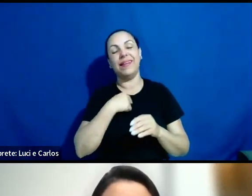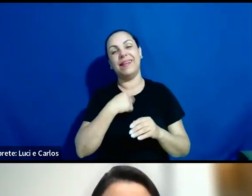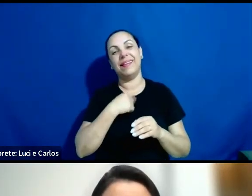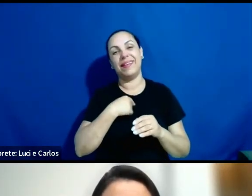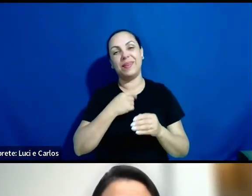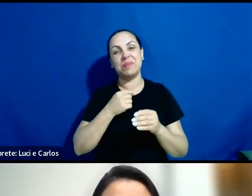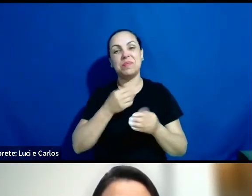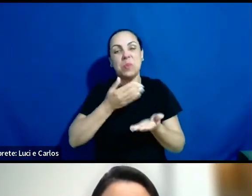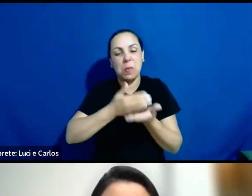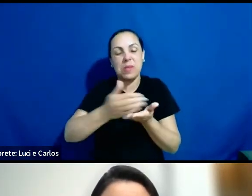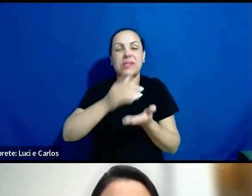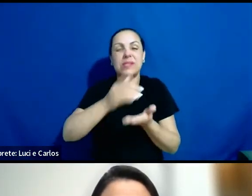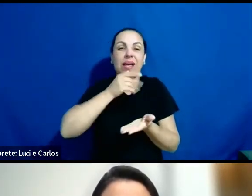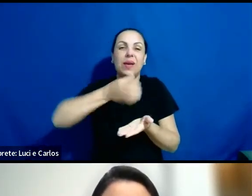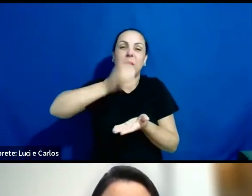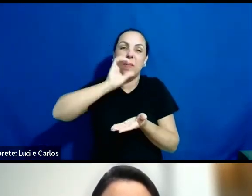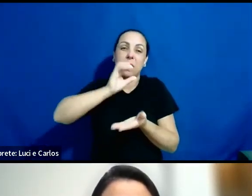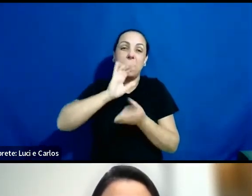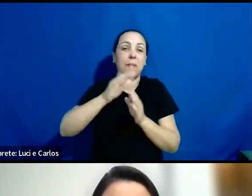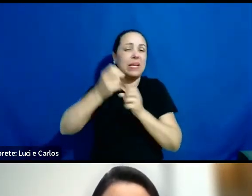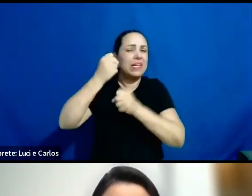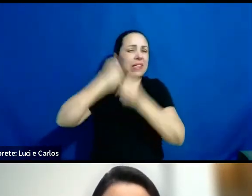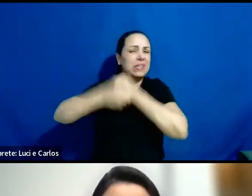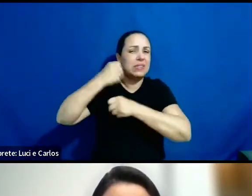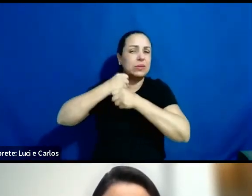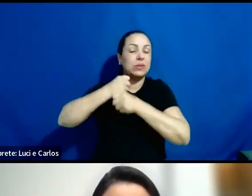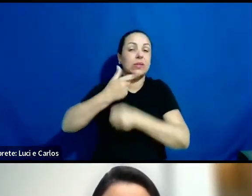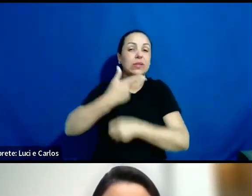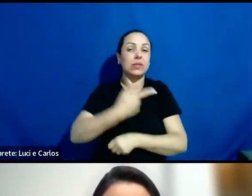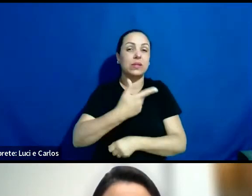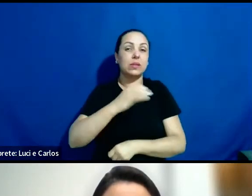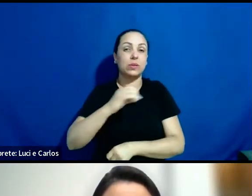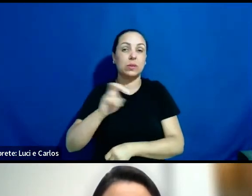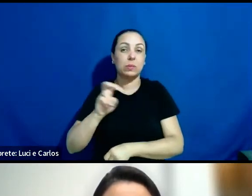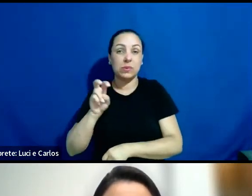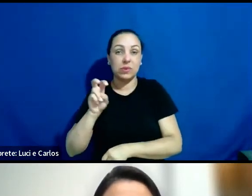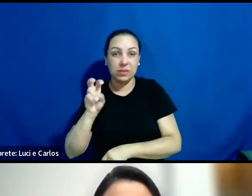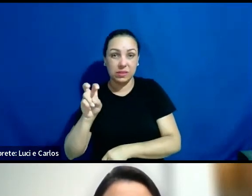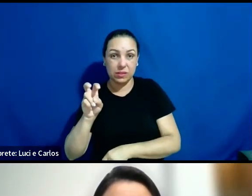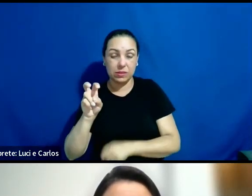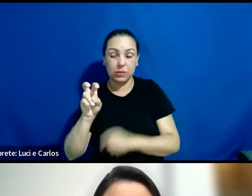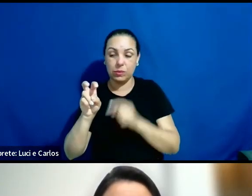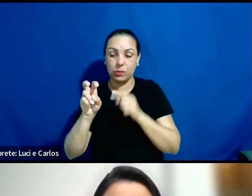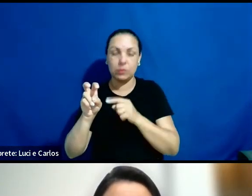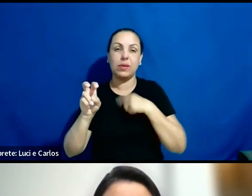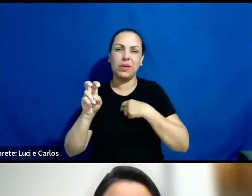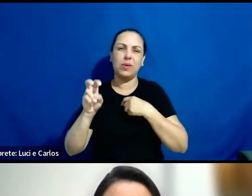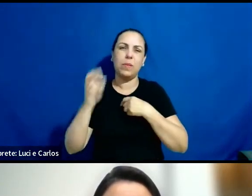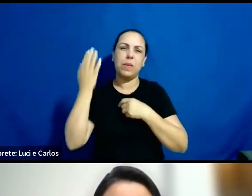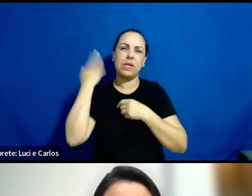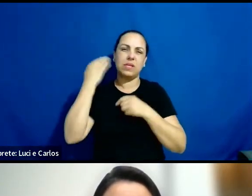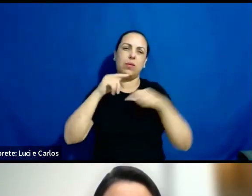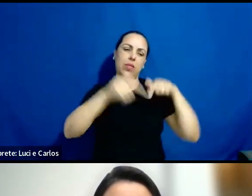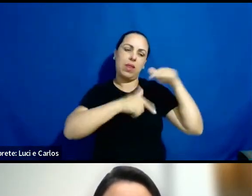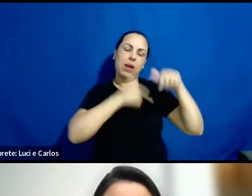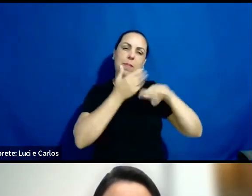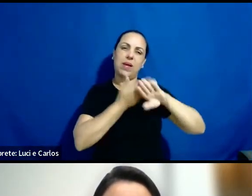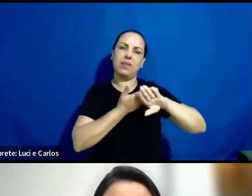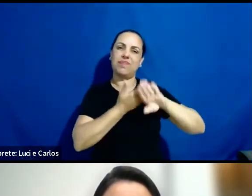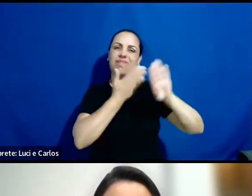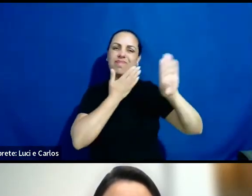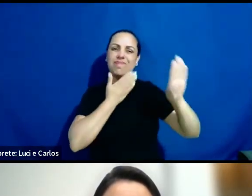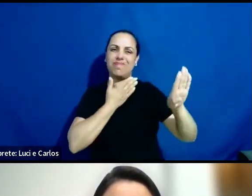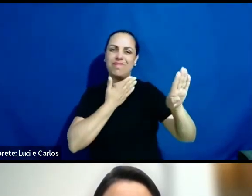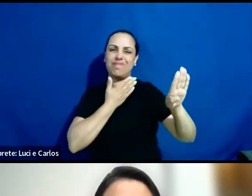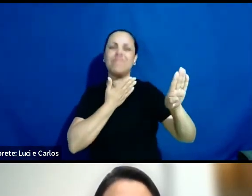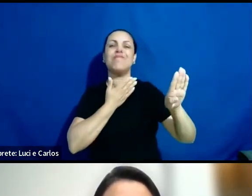doença com um tratamento psiquiátrico. E durante 10 anos eu não tinha esperança de vida, eu achava que nunca